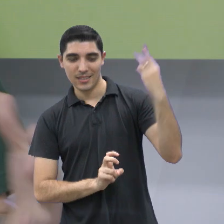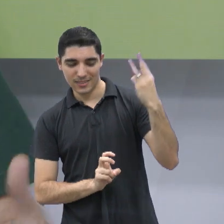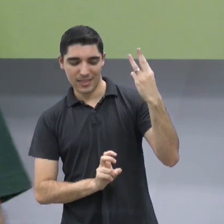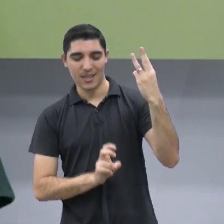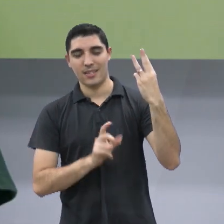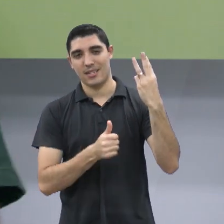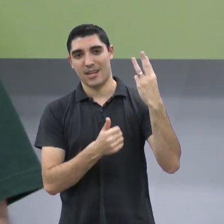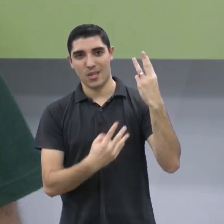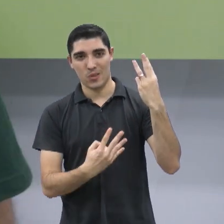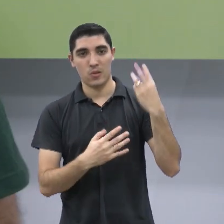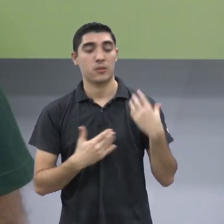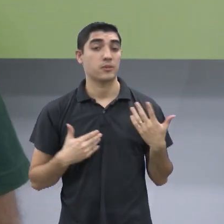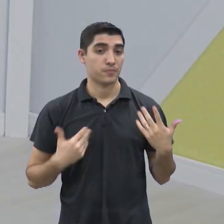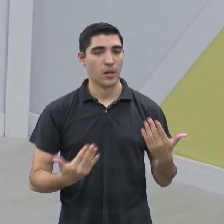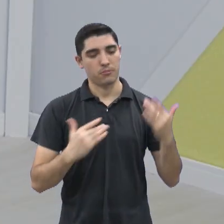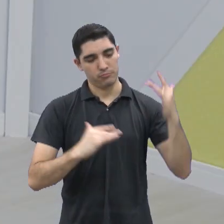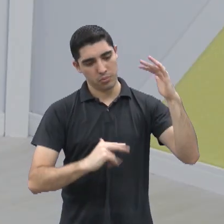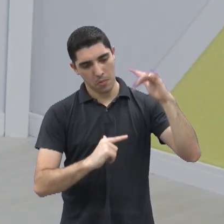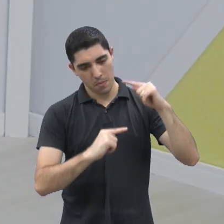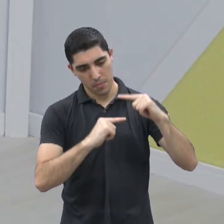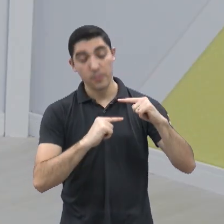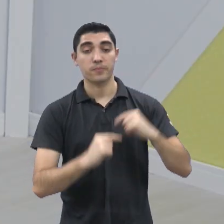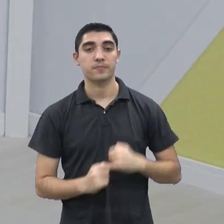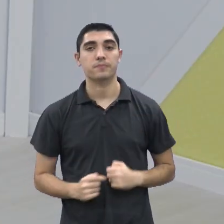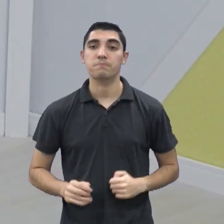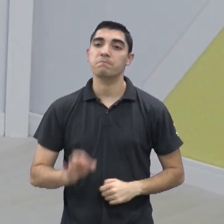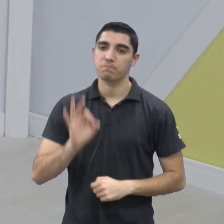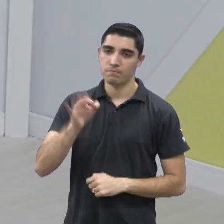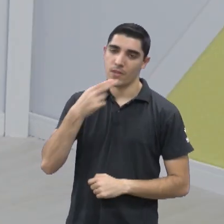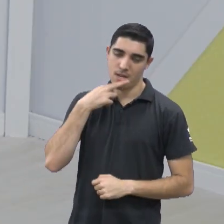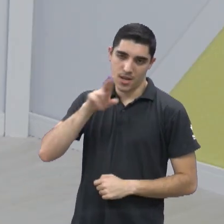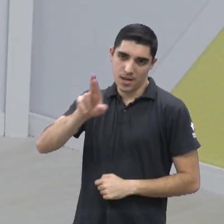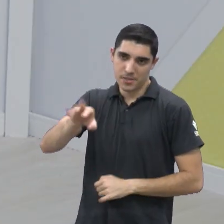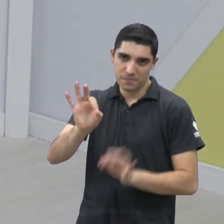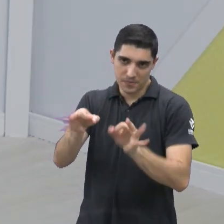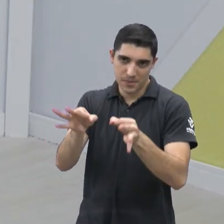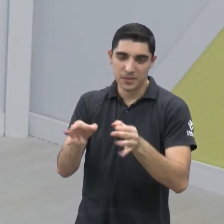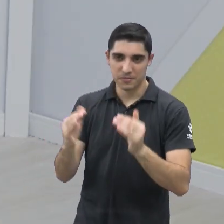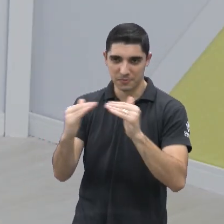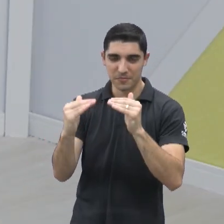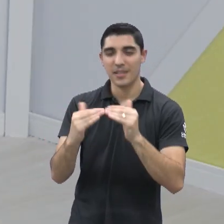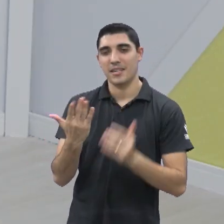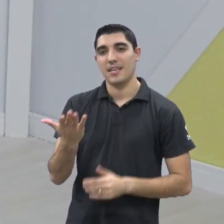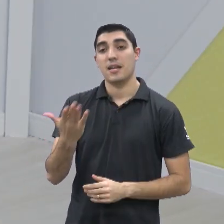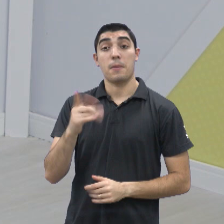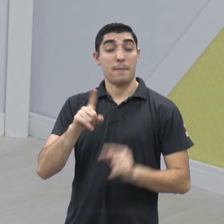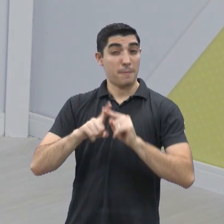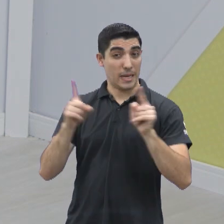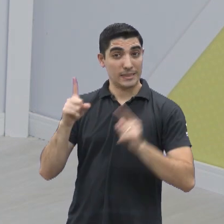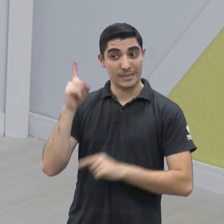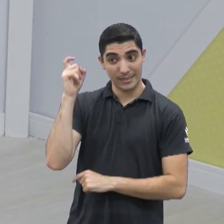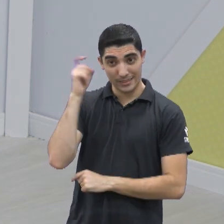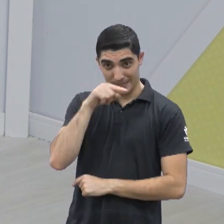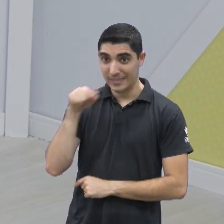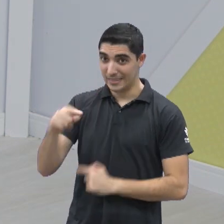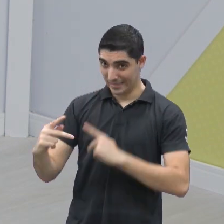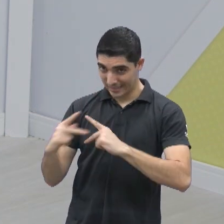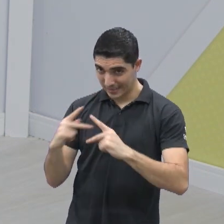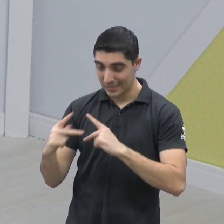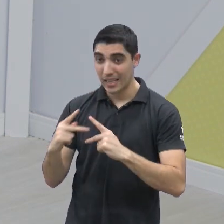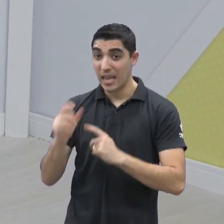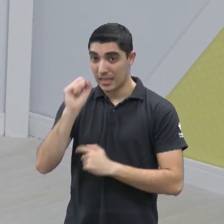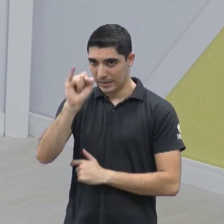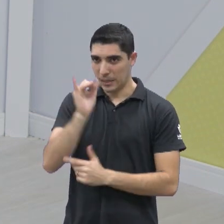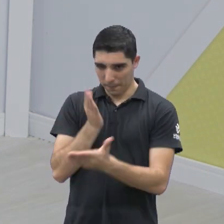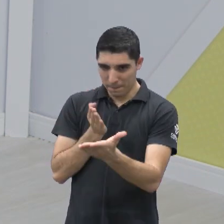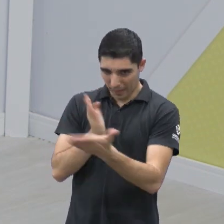aí afunila cada vez mais. Tem razão, você tem total razão, isso mesmo. Mas tá difícil para o São José nesse cruzamento, caso ele realmente